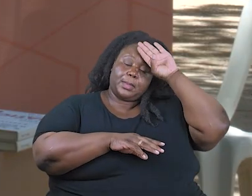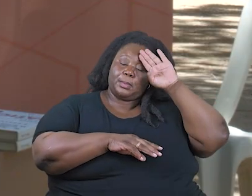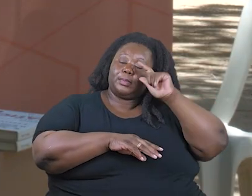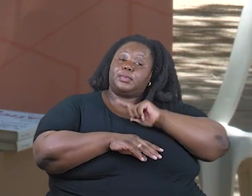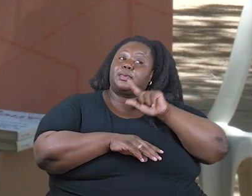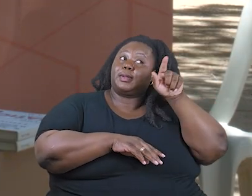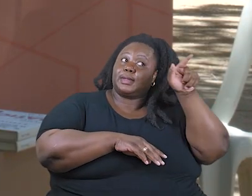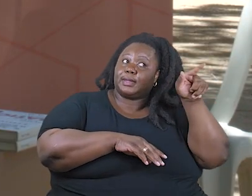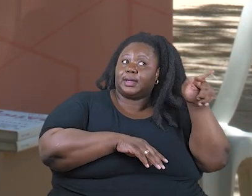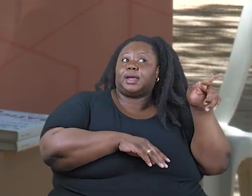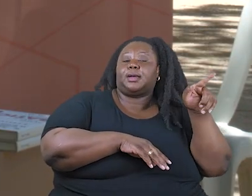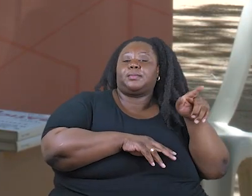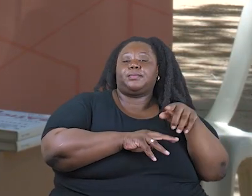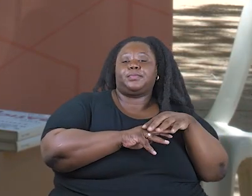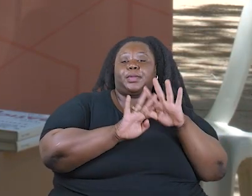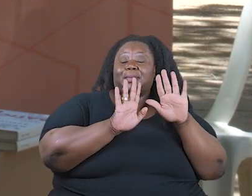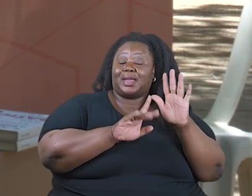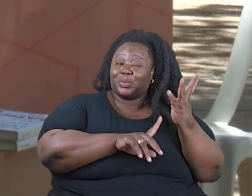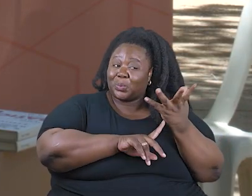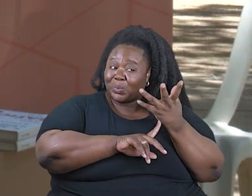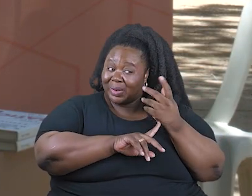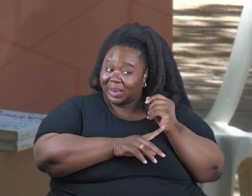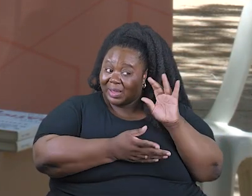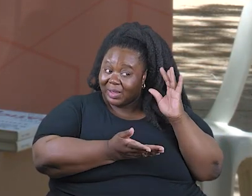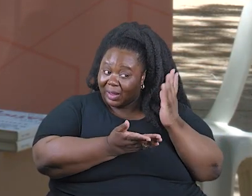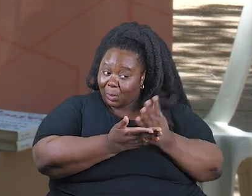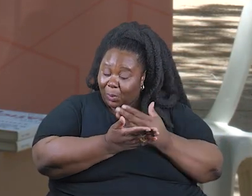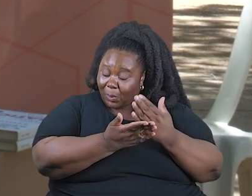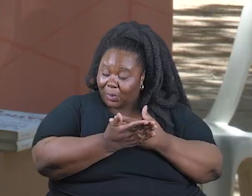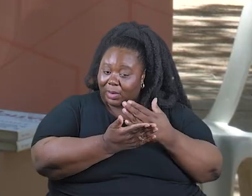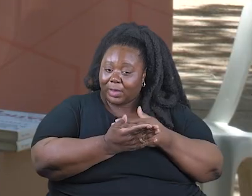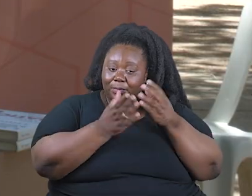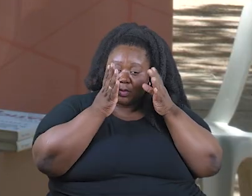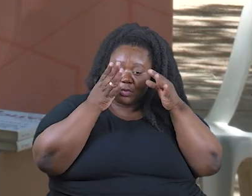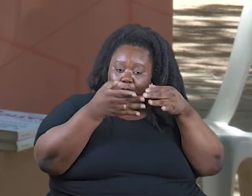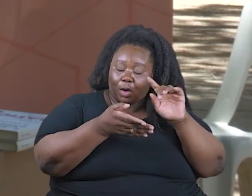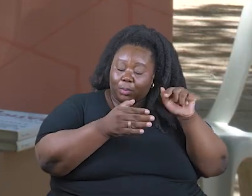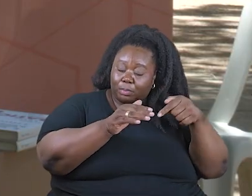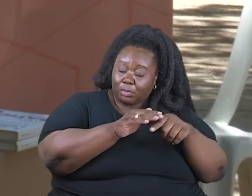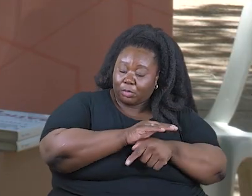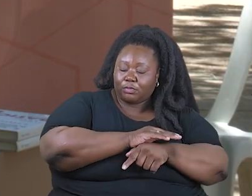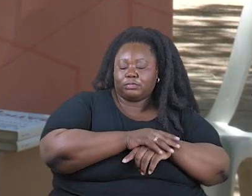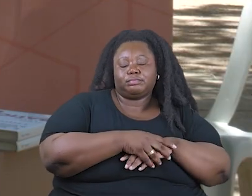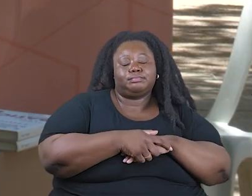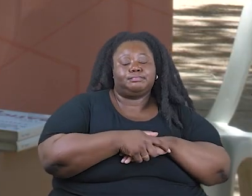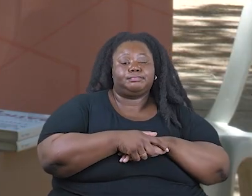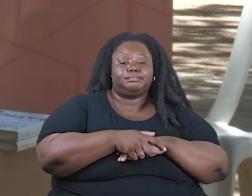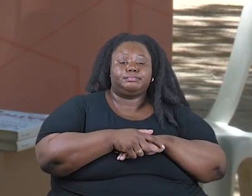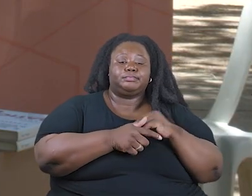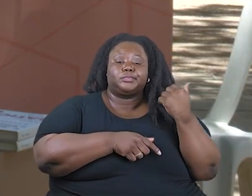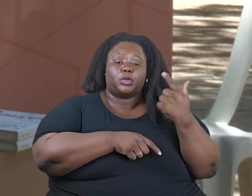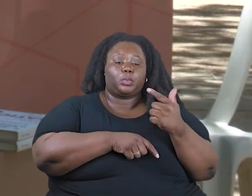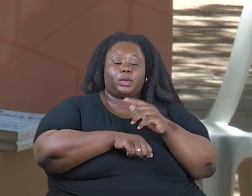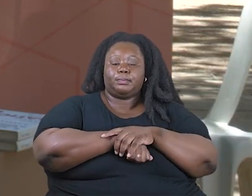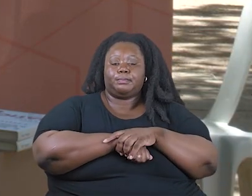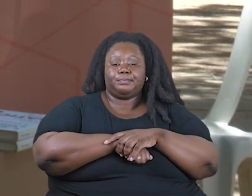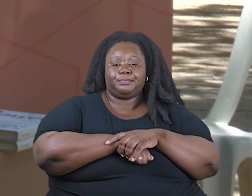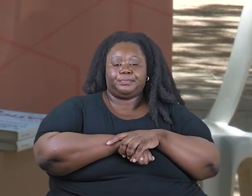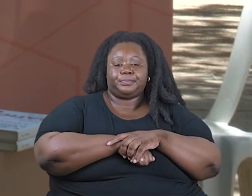galeria do Rio de Janeiro, mas um livro mesmo, com uma reflexão mais aprofundada, não